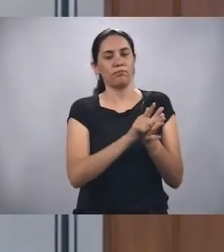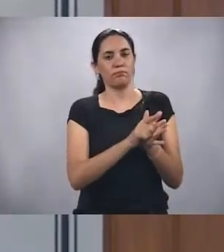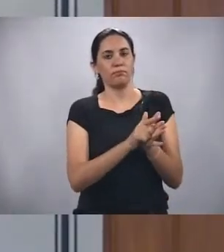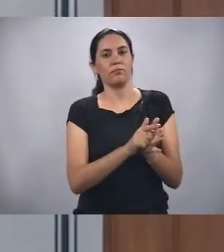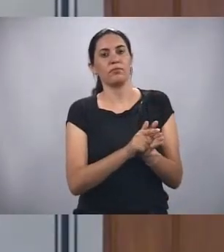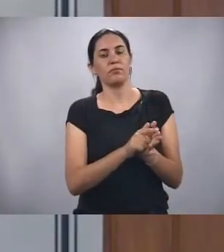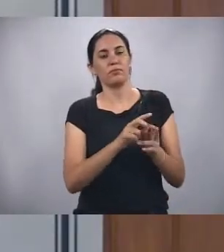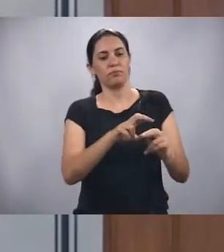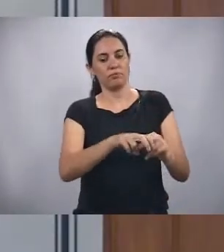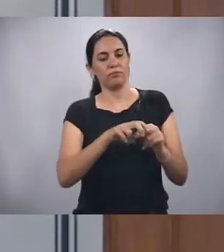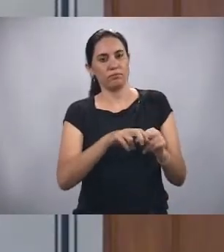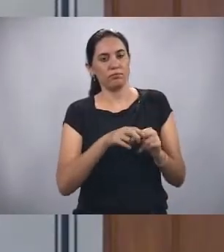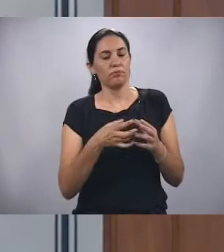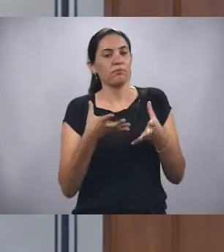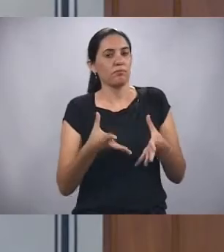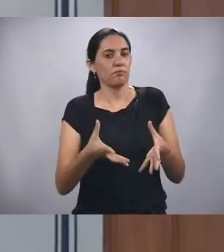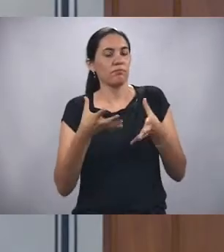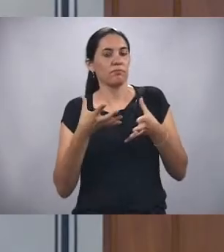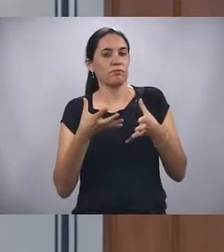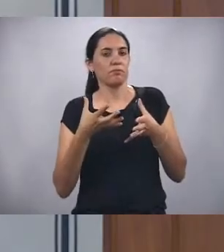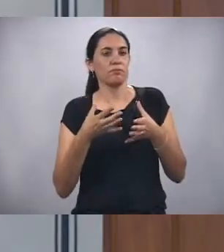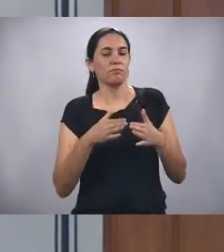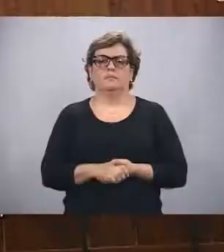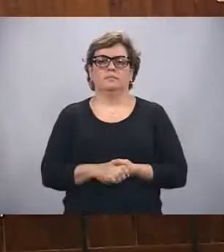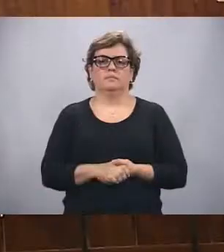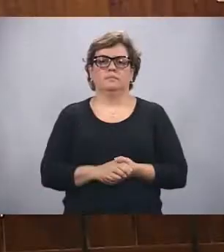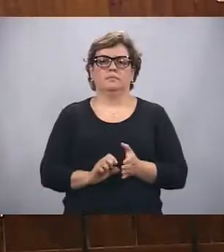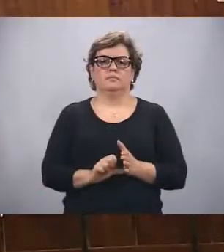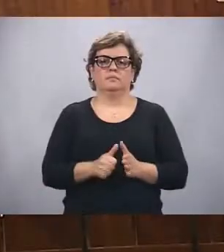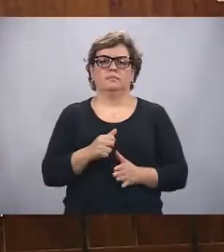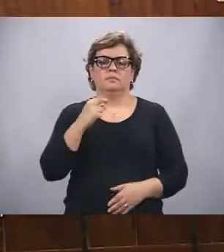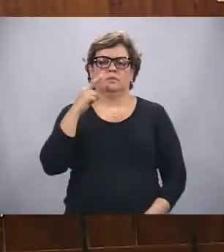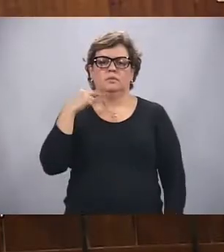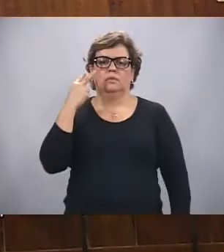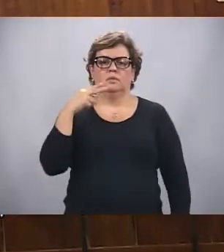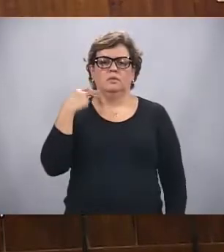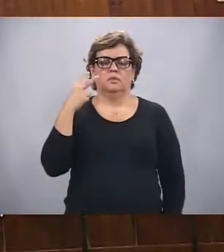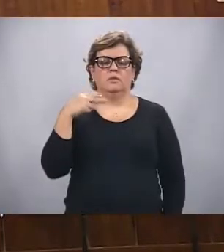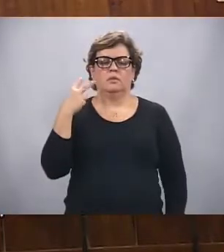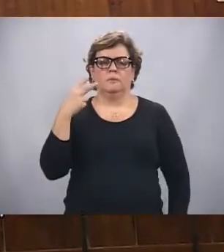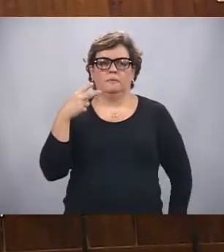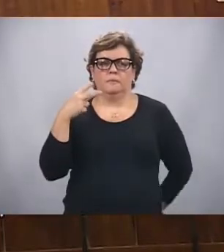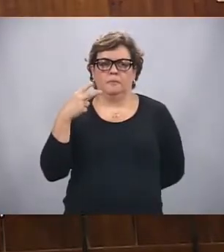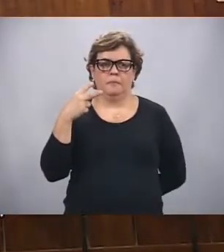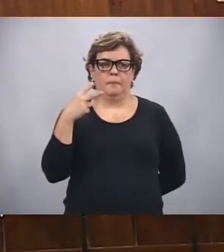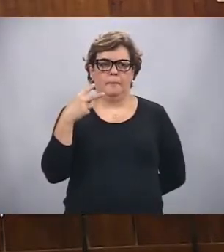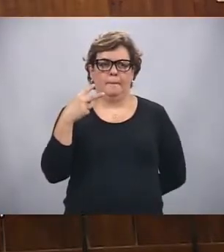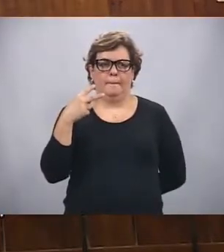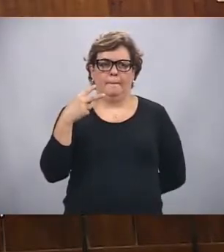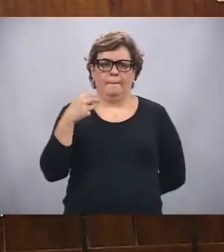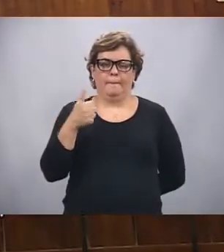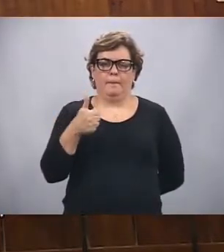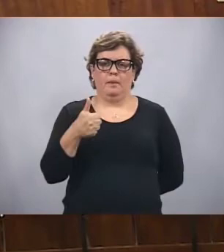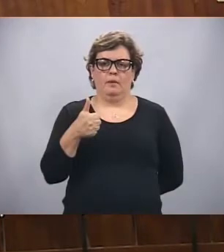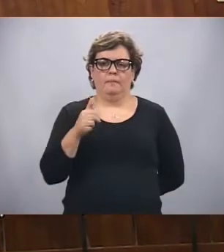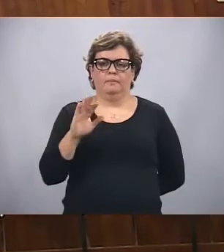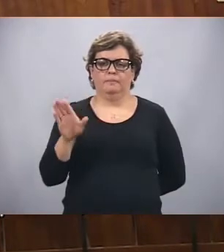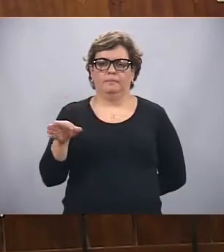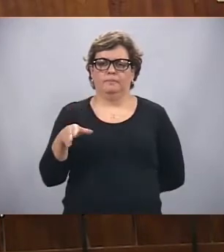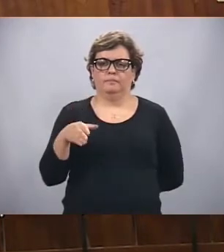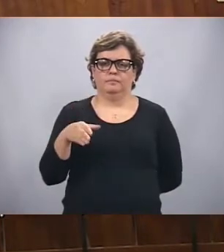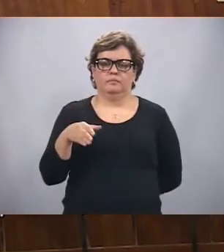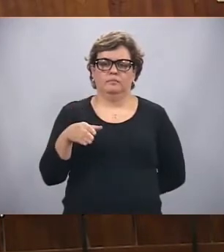e não por uma empresa terceirizada o presidente da EMDURB Valdecir Fogaça acompanhou a sessão uma empresa terceirizada